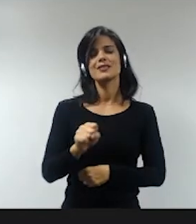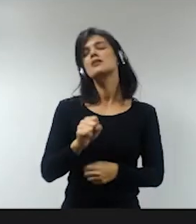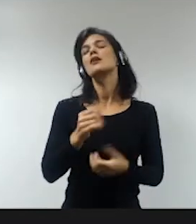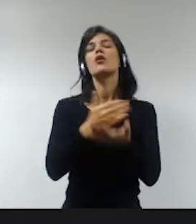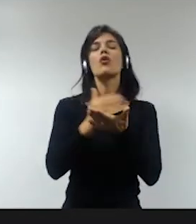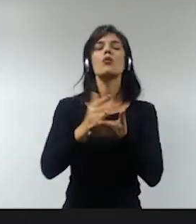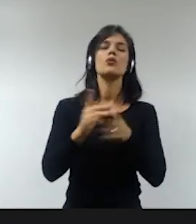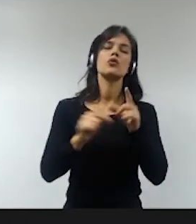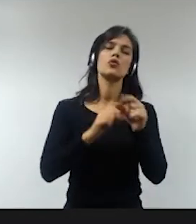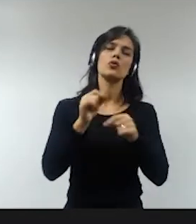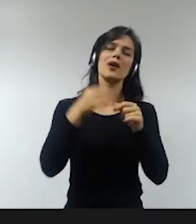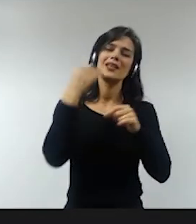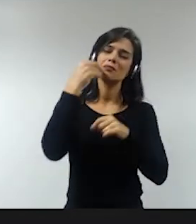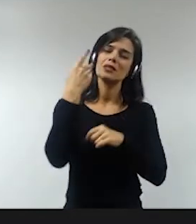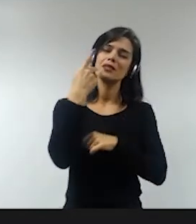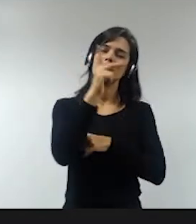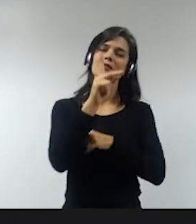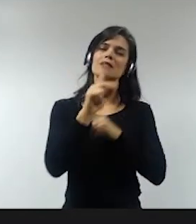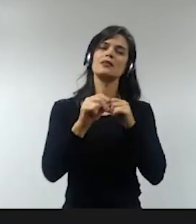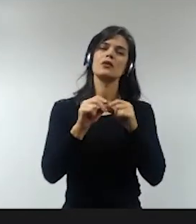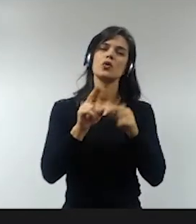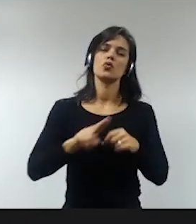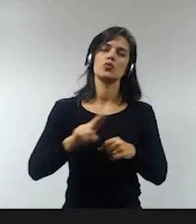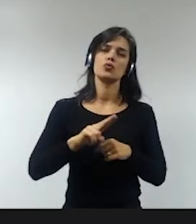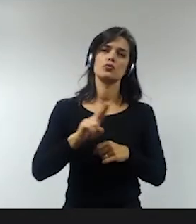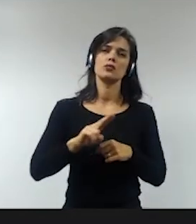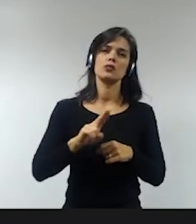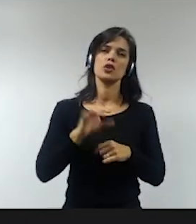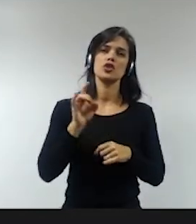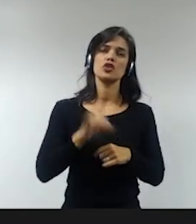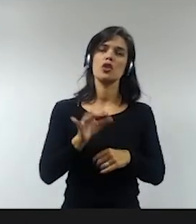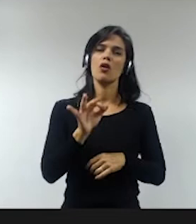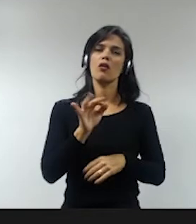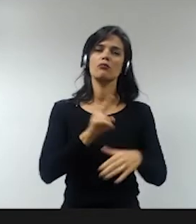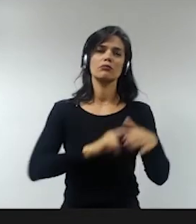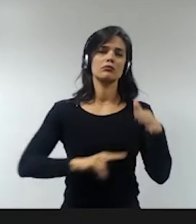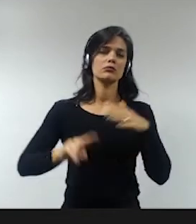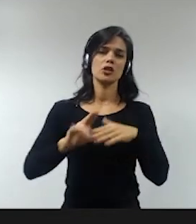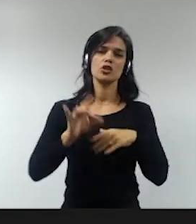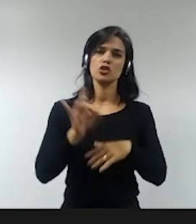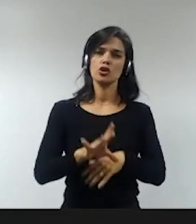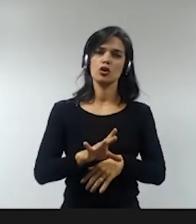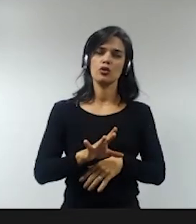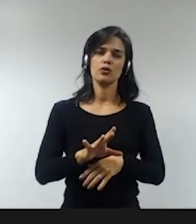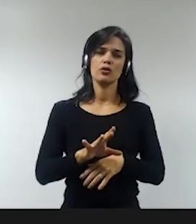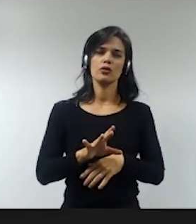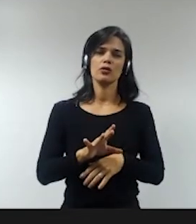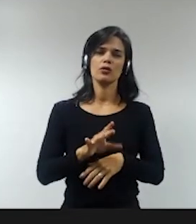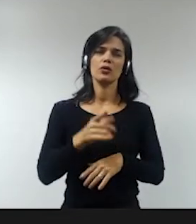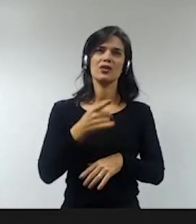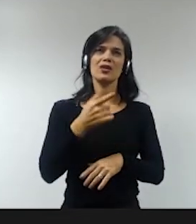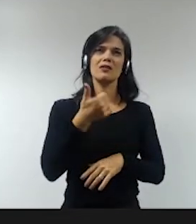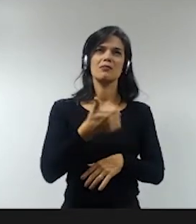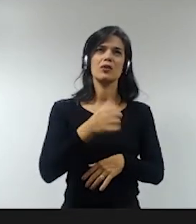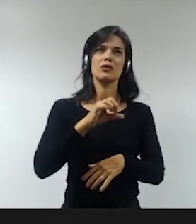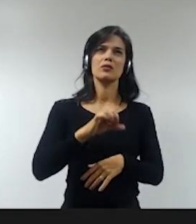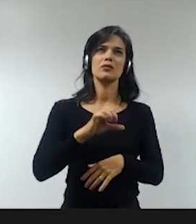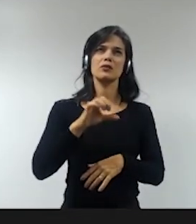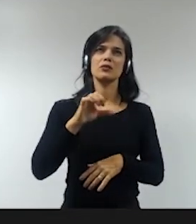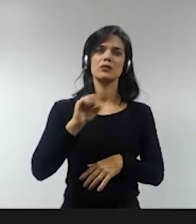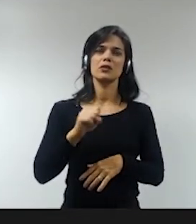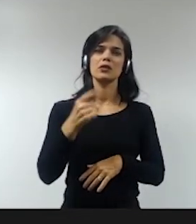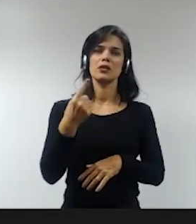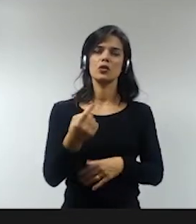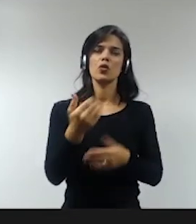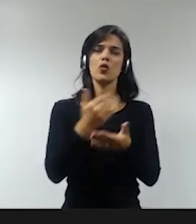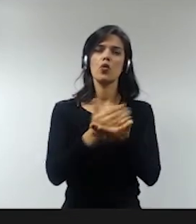da experiência americana, que só com a faculdade, só em 1981